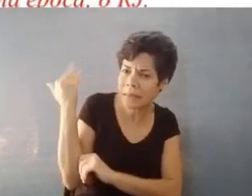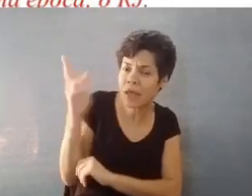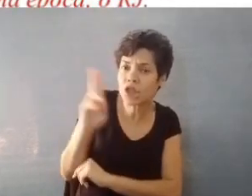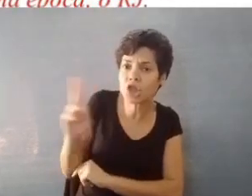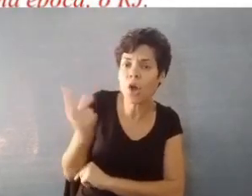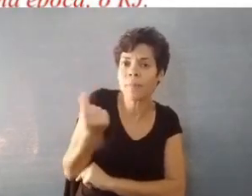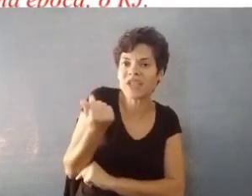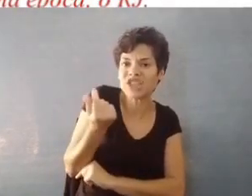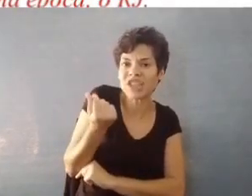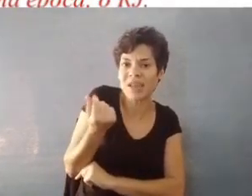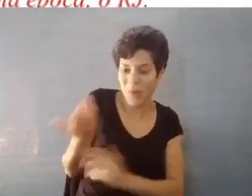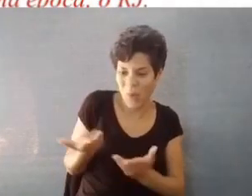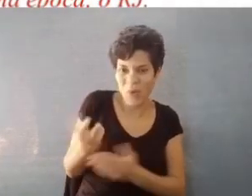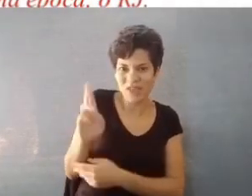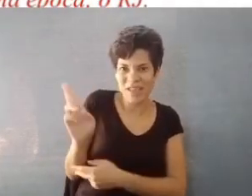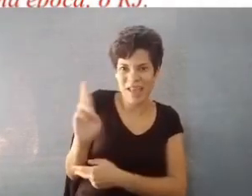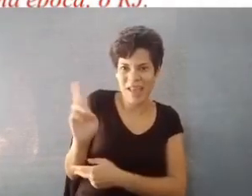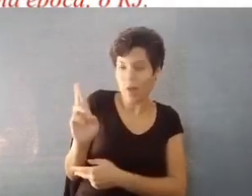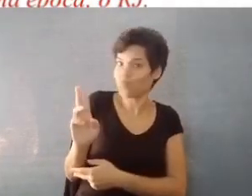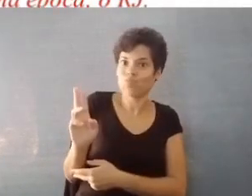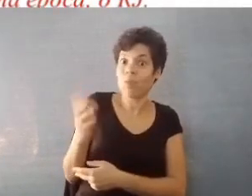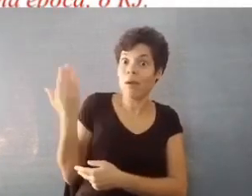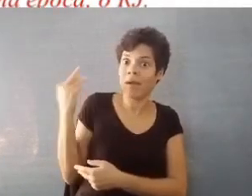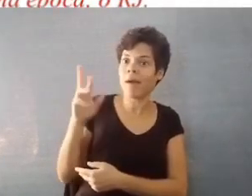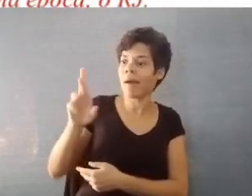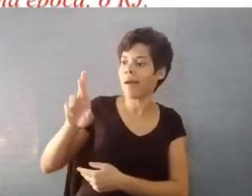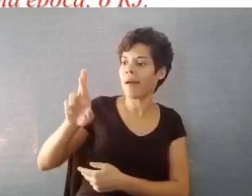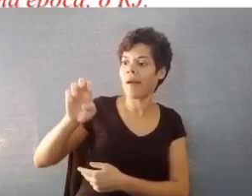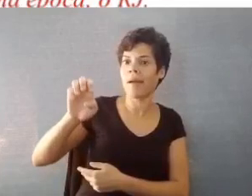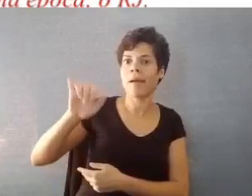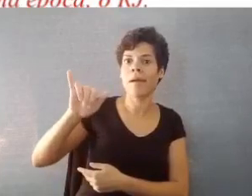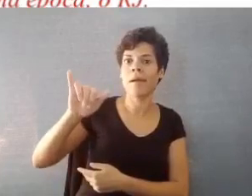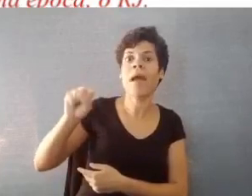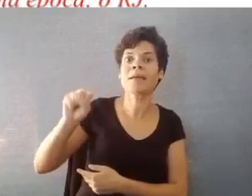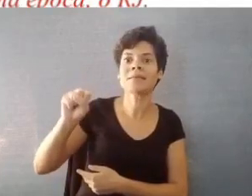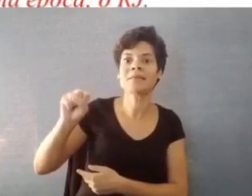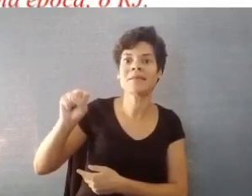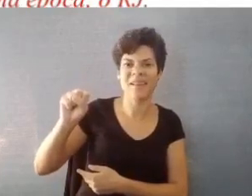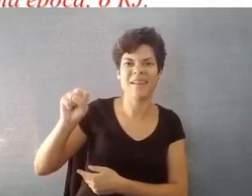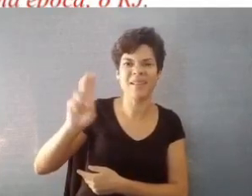réis. E a curiosidade é que os réis